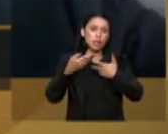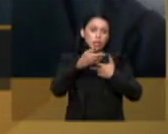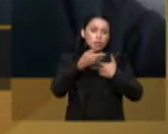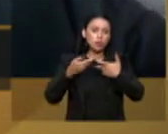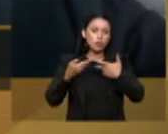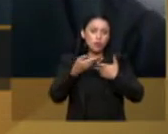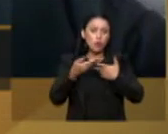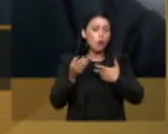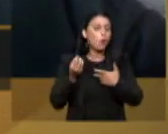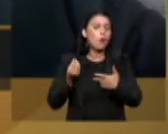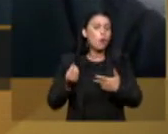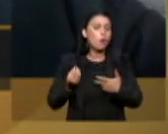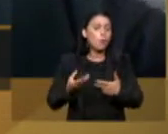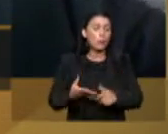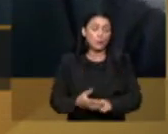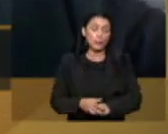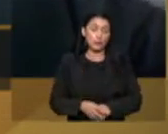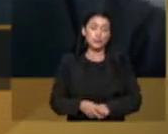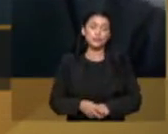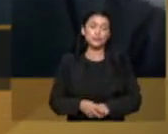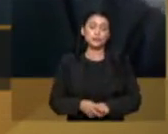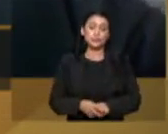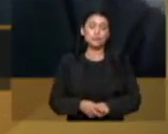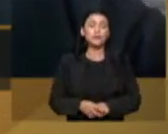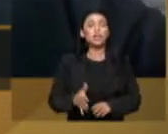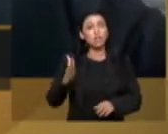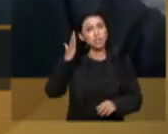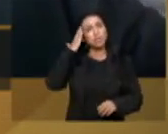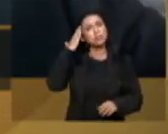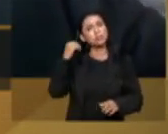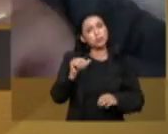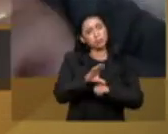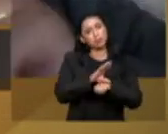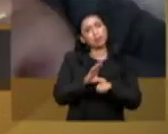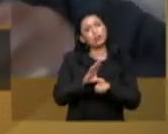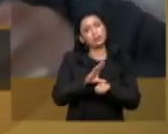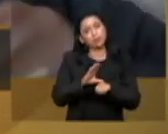legislativo? Ora, é sabido que a Constituição